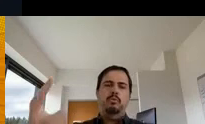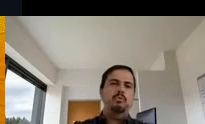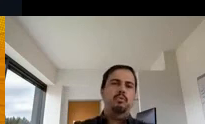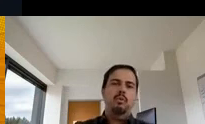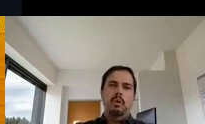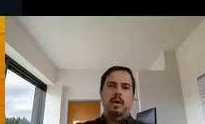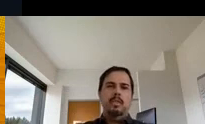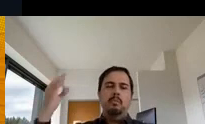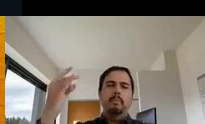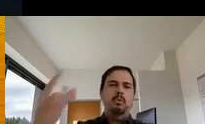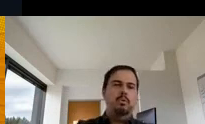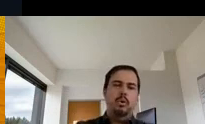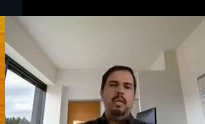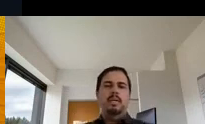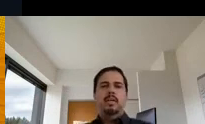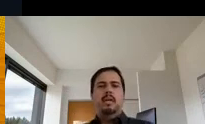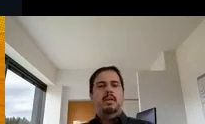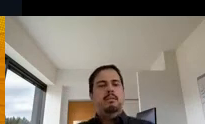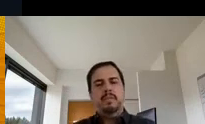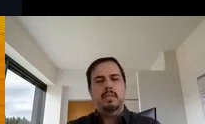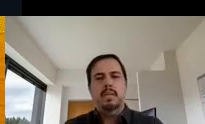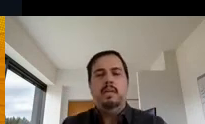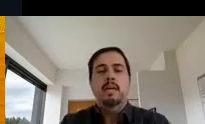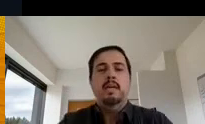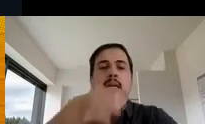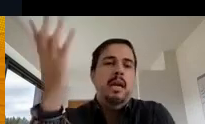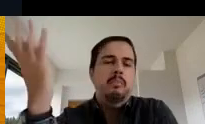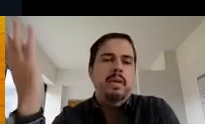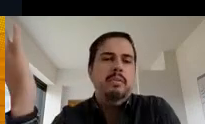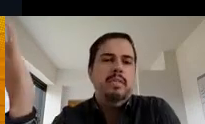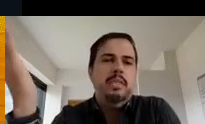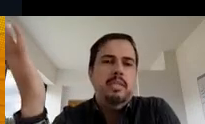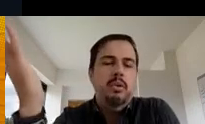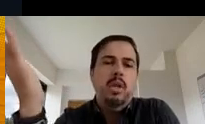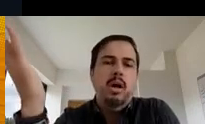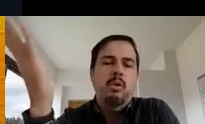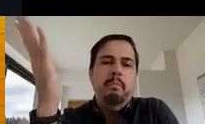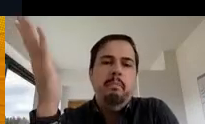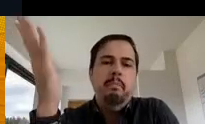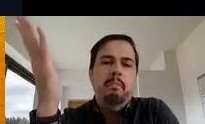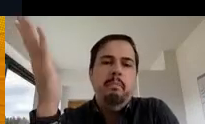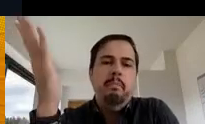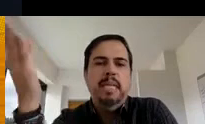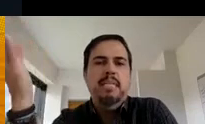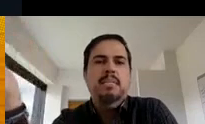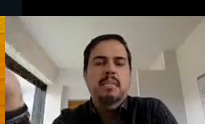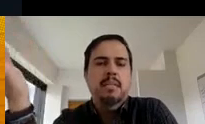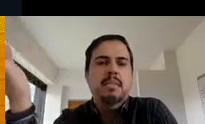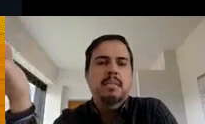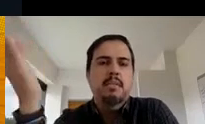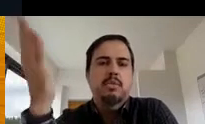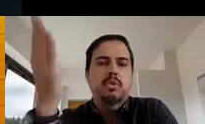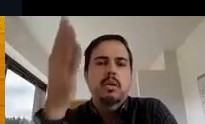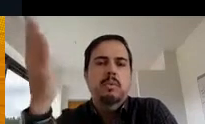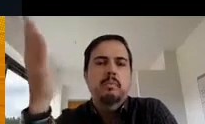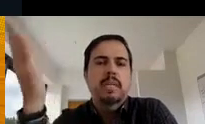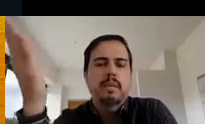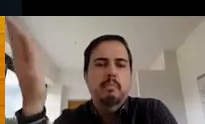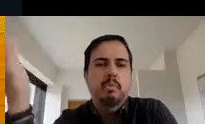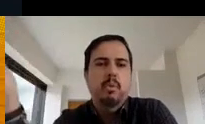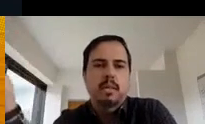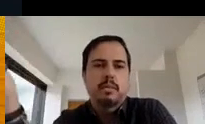o cara chuta para fora, o cara chuta no meio do gol, o cara dá uma bicudona, enfim. E erra um pênalti. Isso é a completa imperícia,